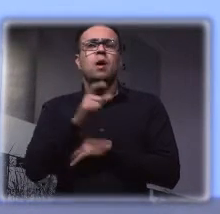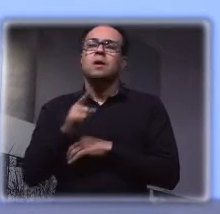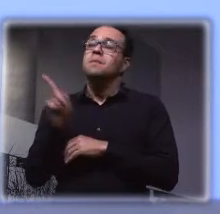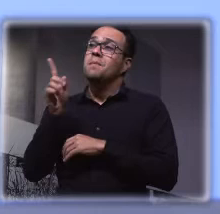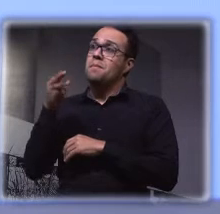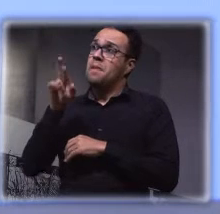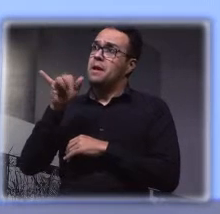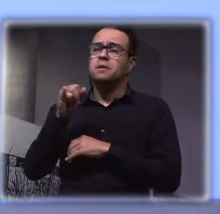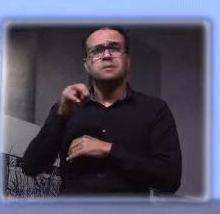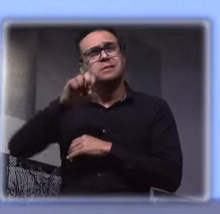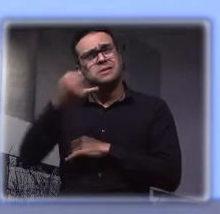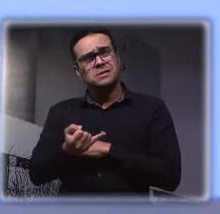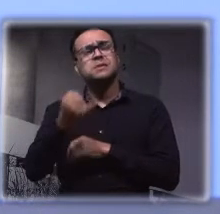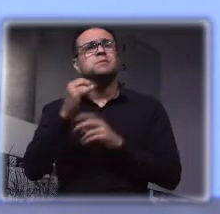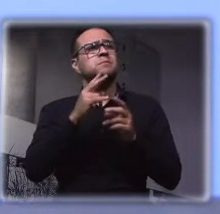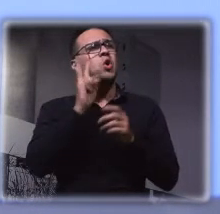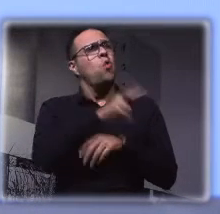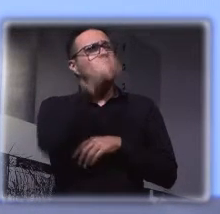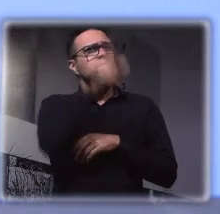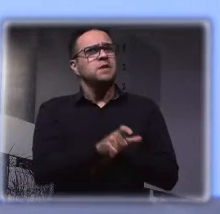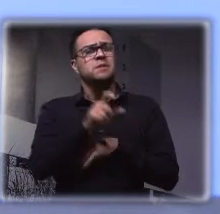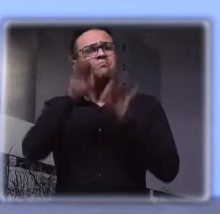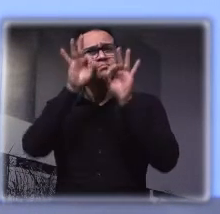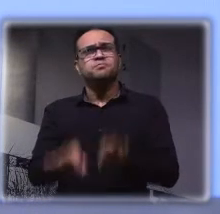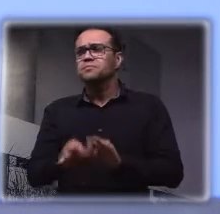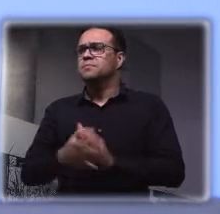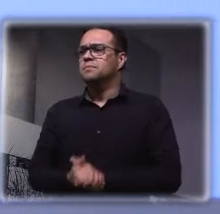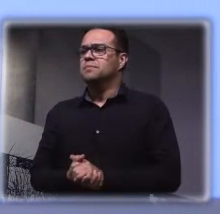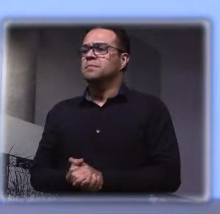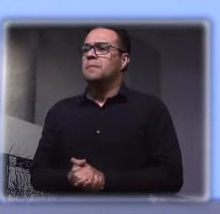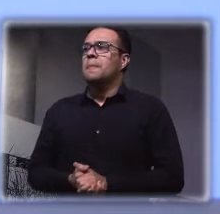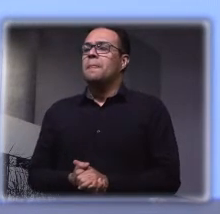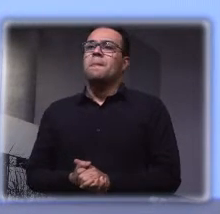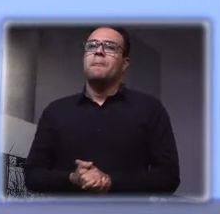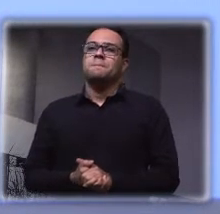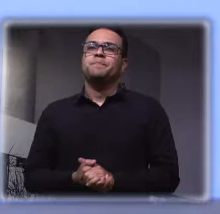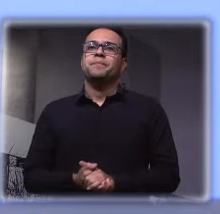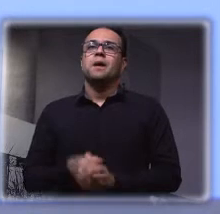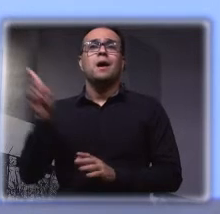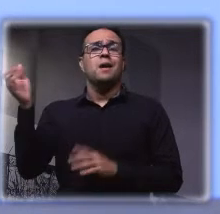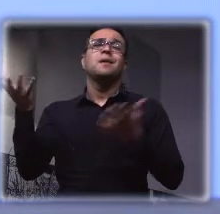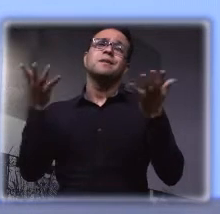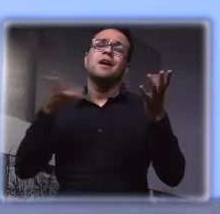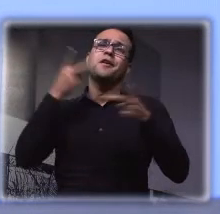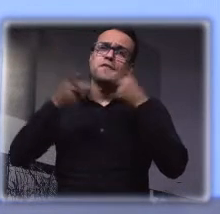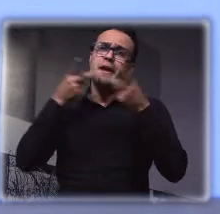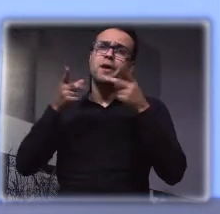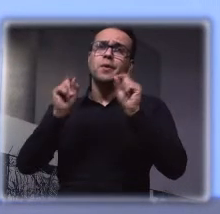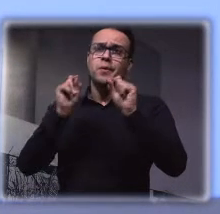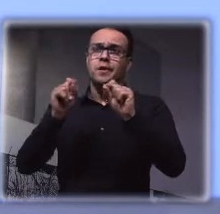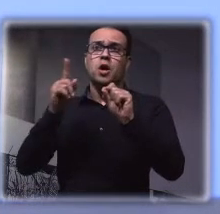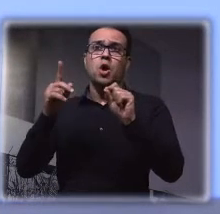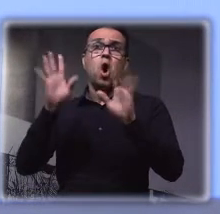Dona Maria dá certeza, porque ela reconheceu com certeza. E a Dona Maria quer falar, então, assim,